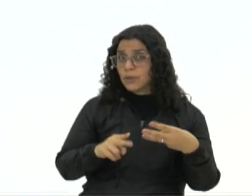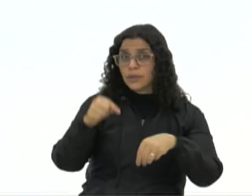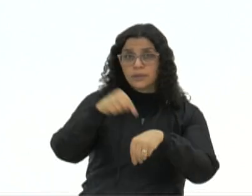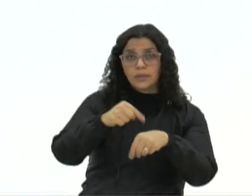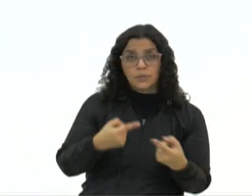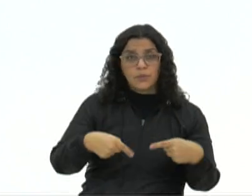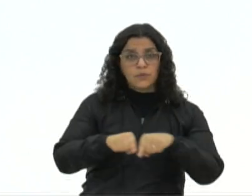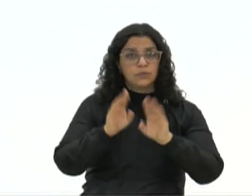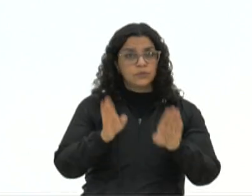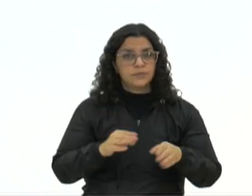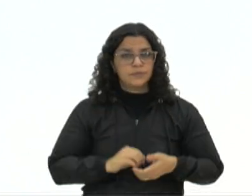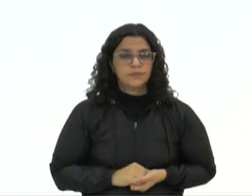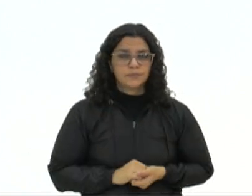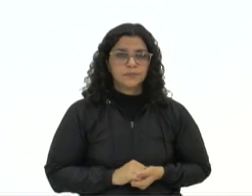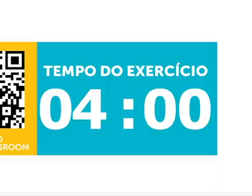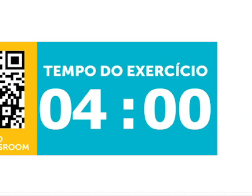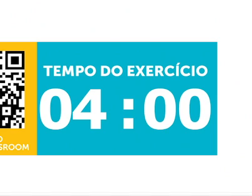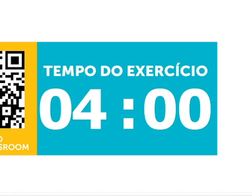Reloginho na tela para vocês.